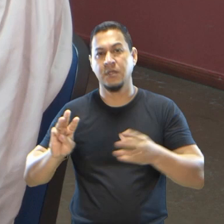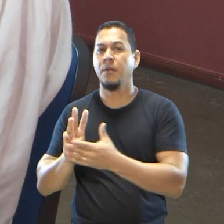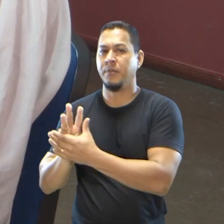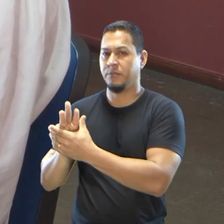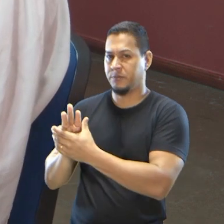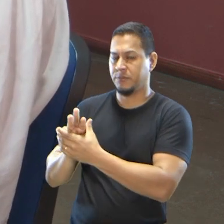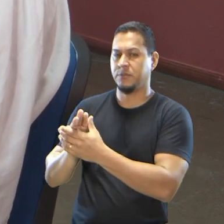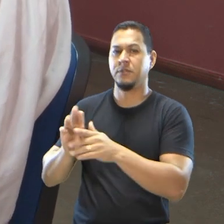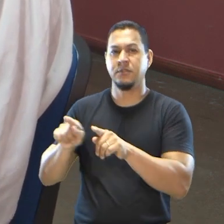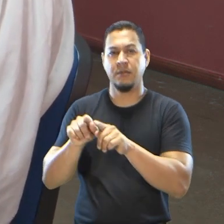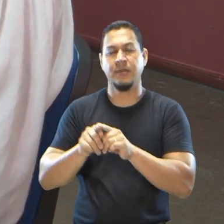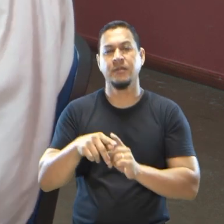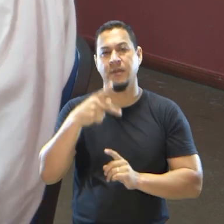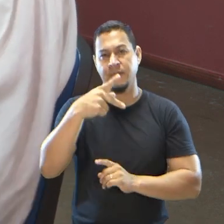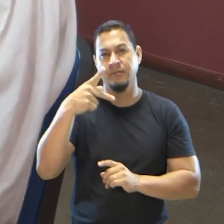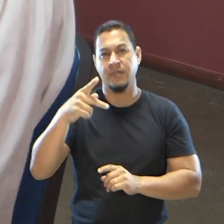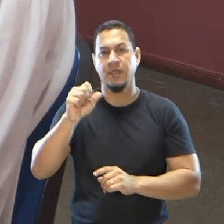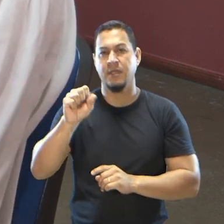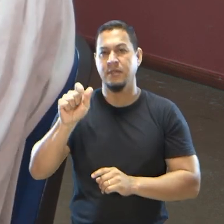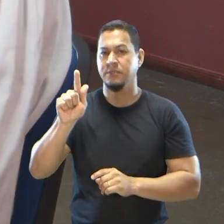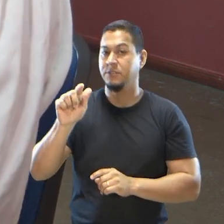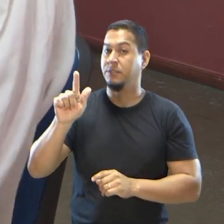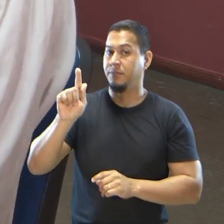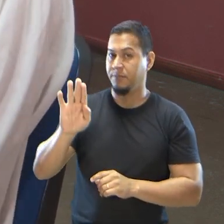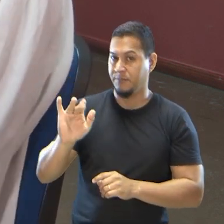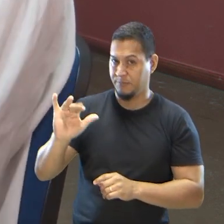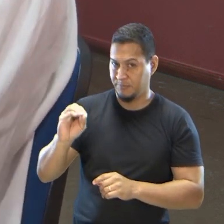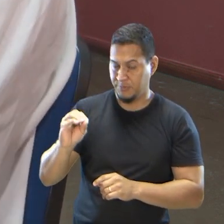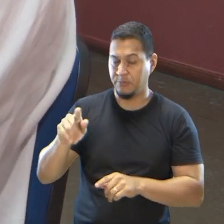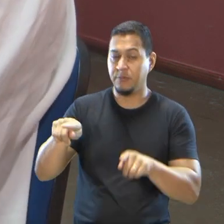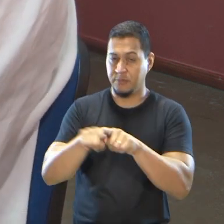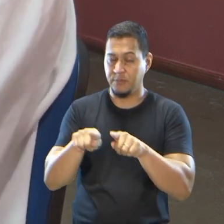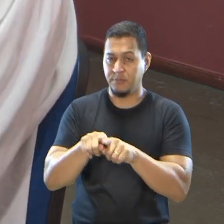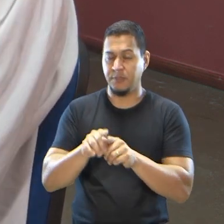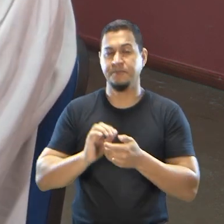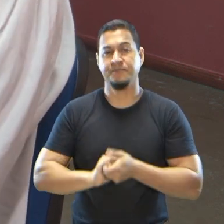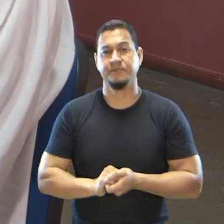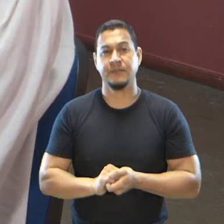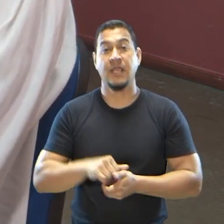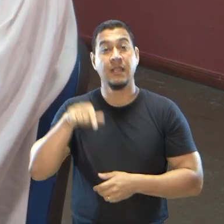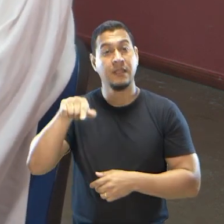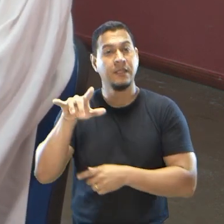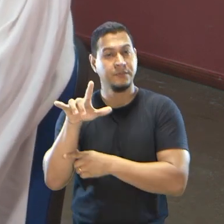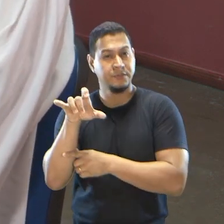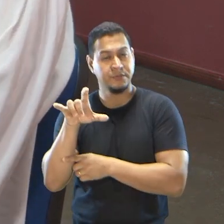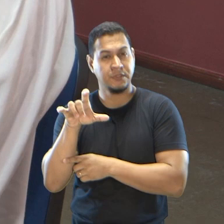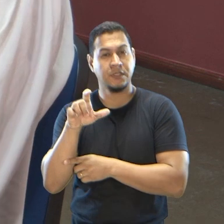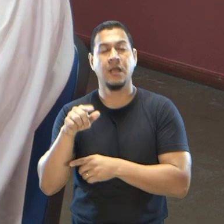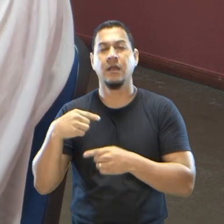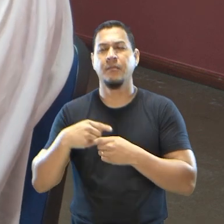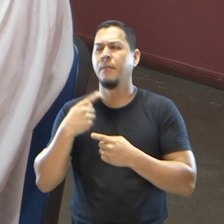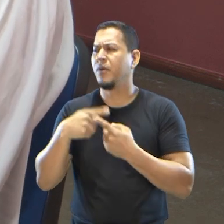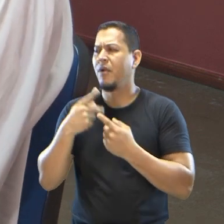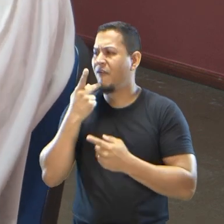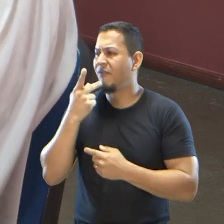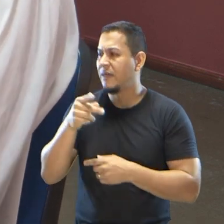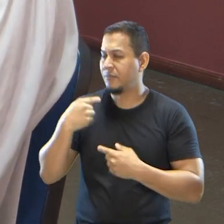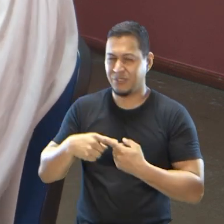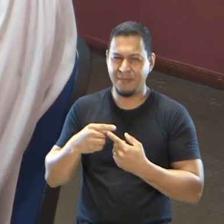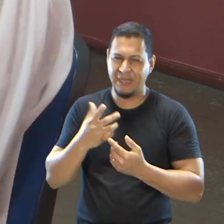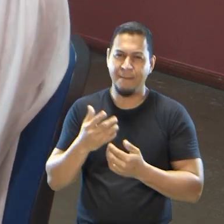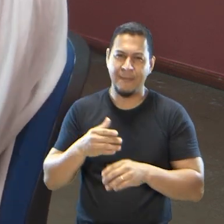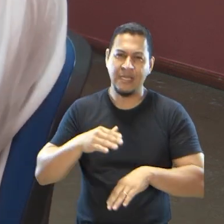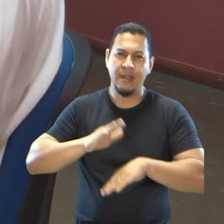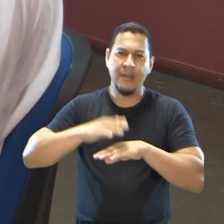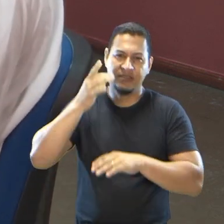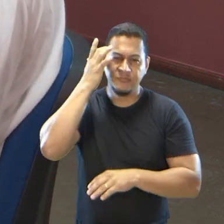da UFRR, tanto na página do PPGSBio e no site do PPGSBio também. Lá no Instagram, eu falo